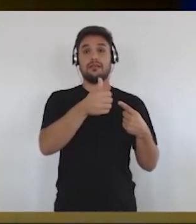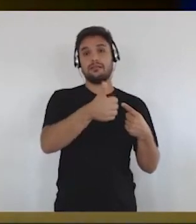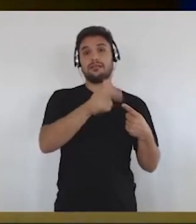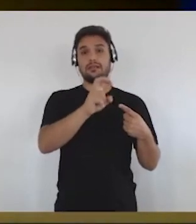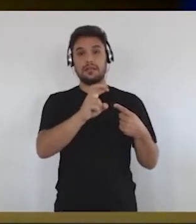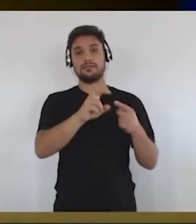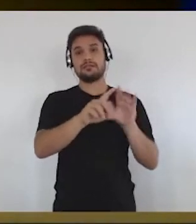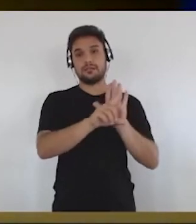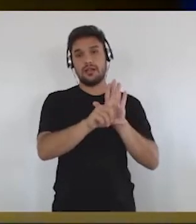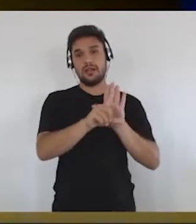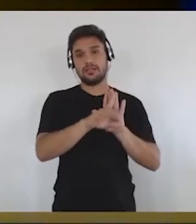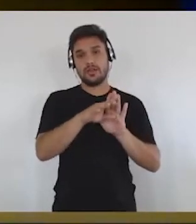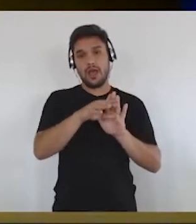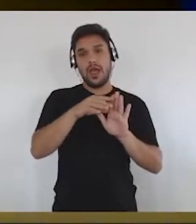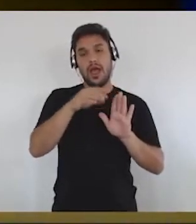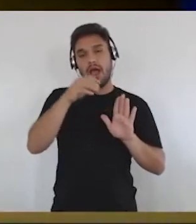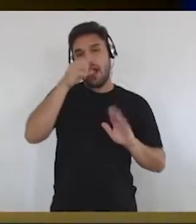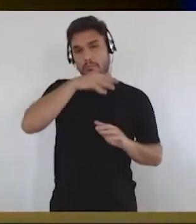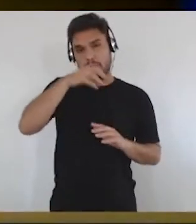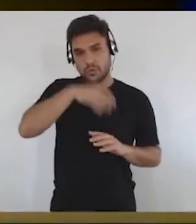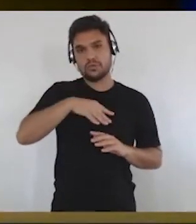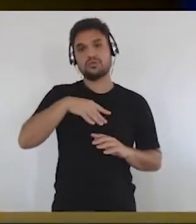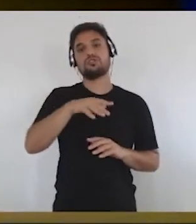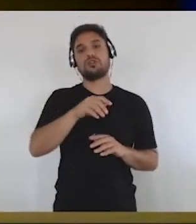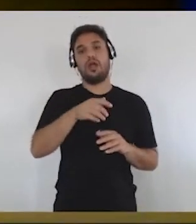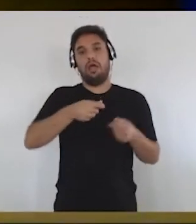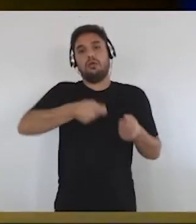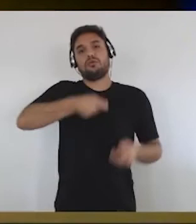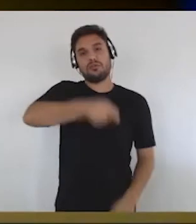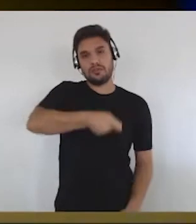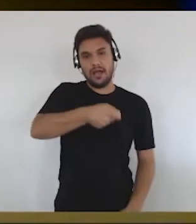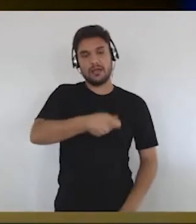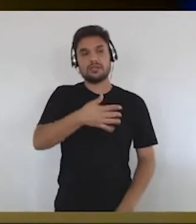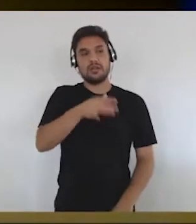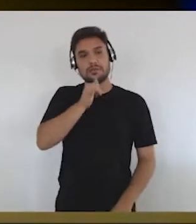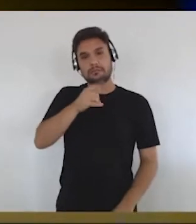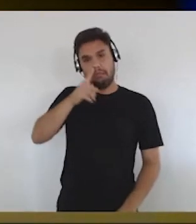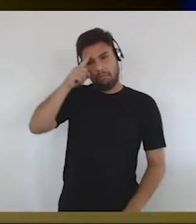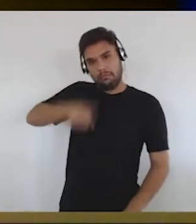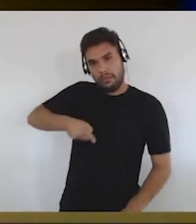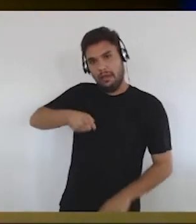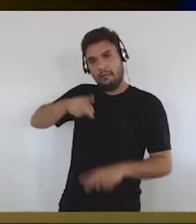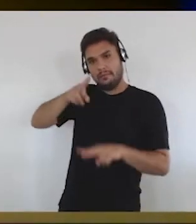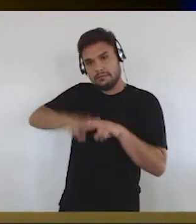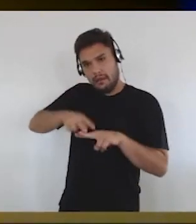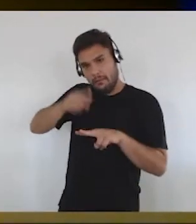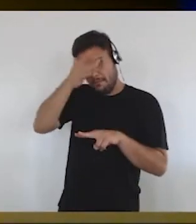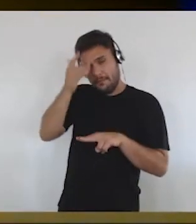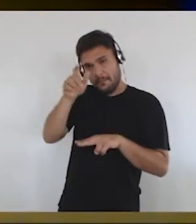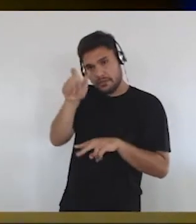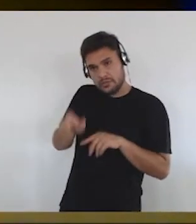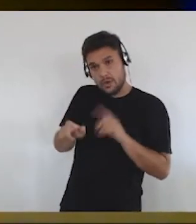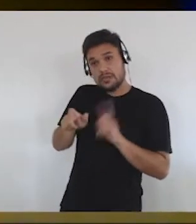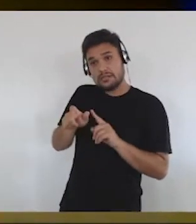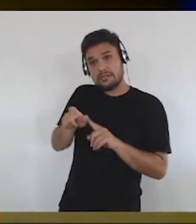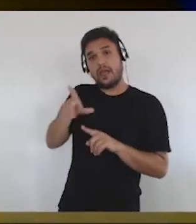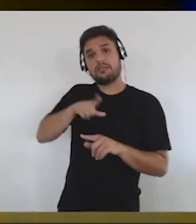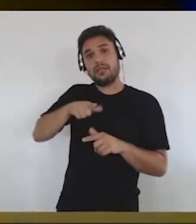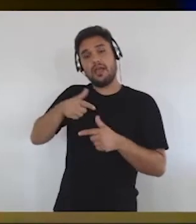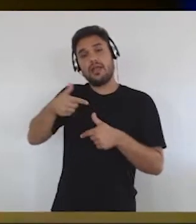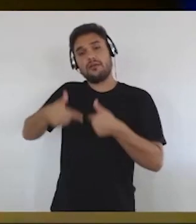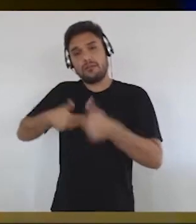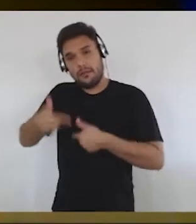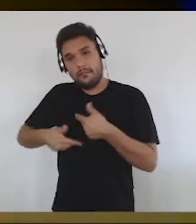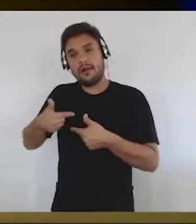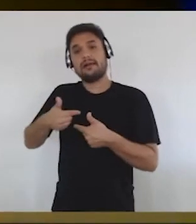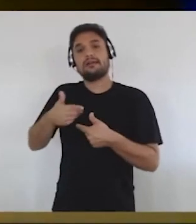15º da Lei de Abuso de Autoridade: constranger a depor sobre ameaça de prisão pessoa que, em razão de função, ministério,